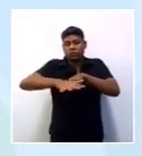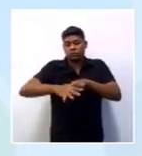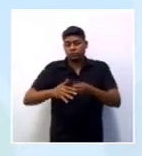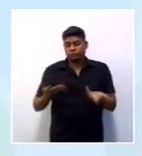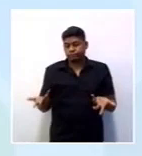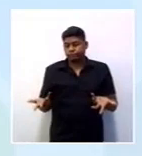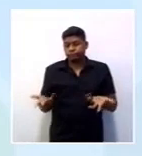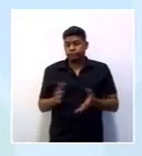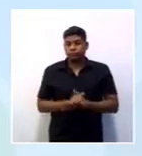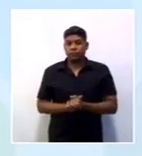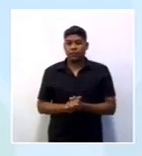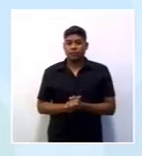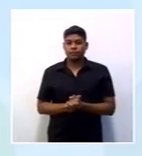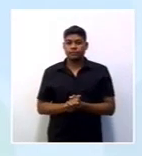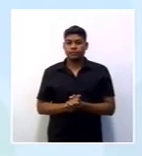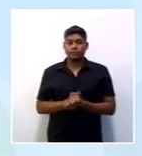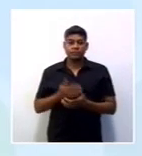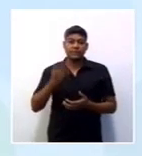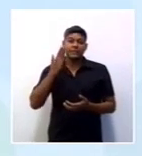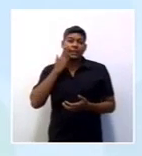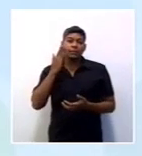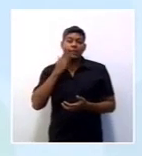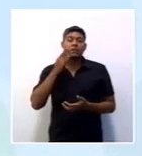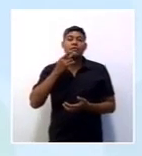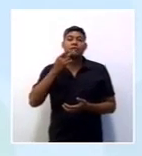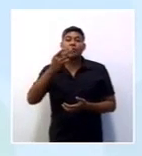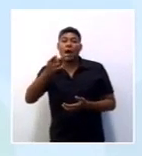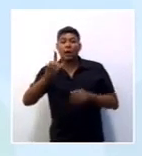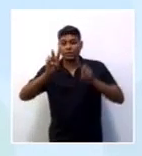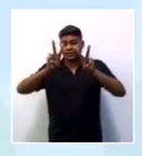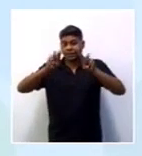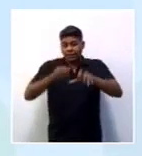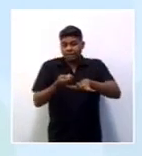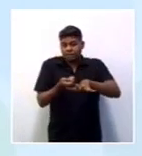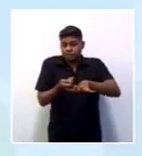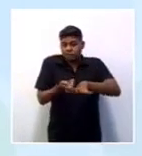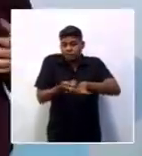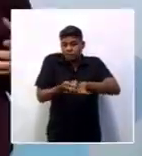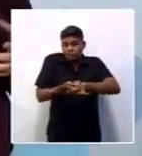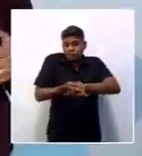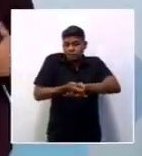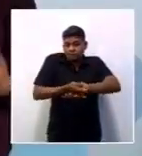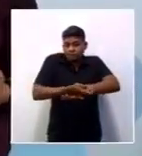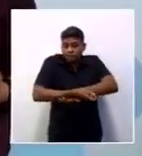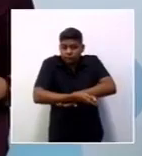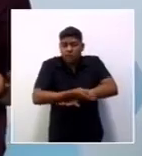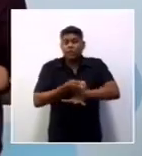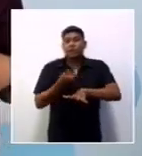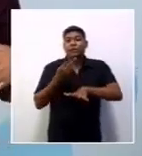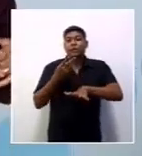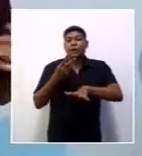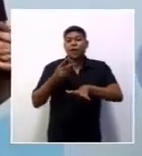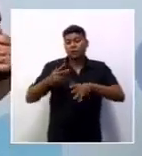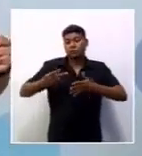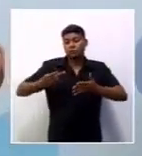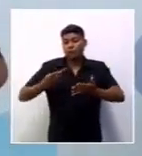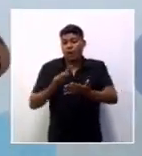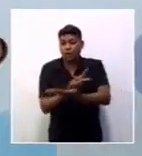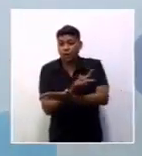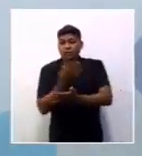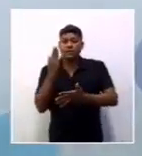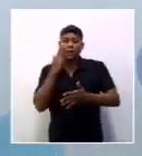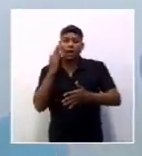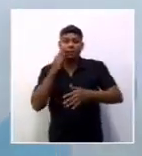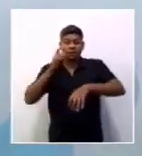Então, assim, quando a gente fala sobre fake news ou boatos, eles, na verdade, acontecem durante todo